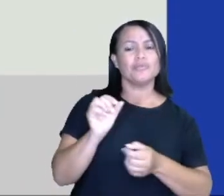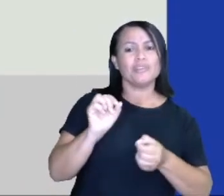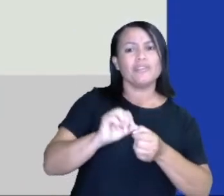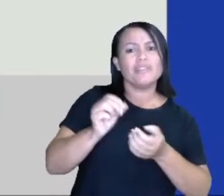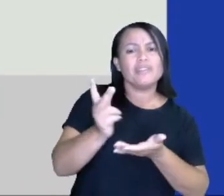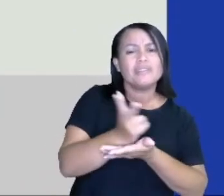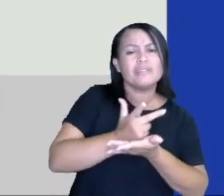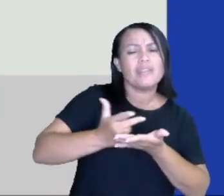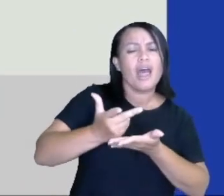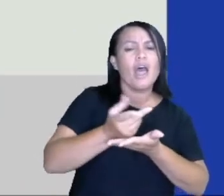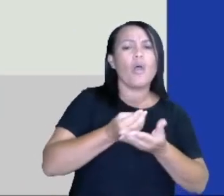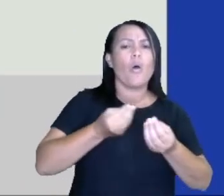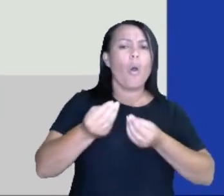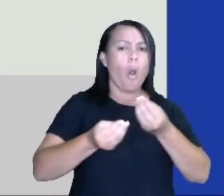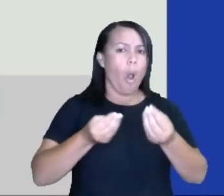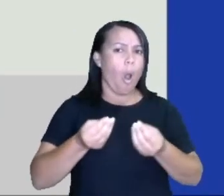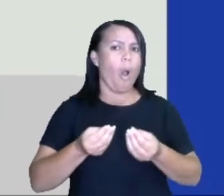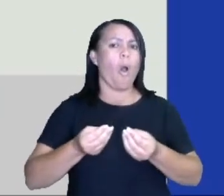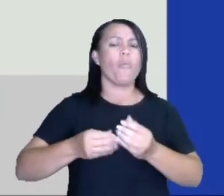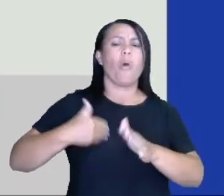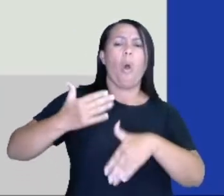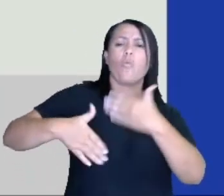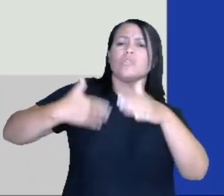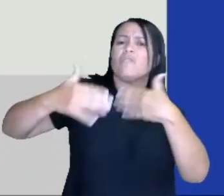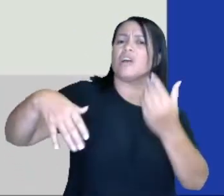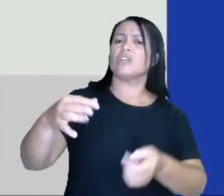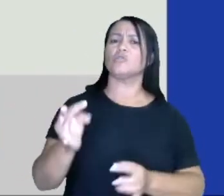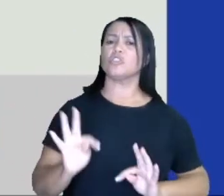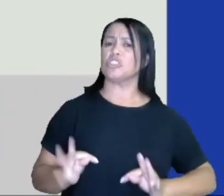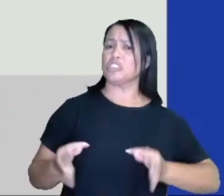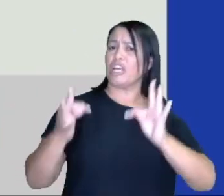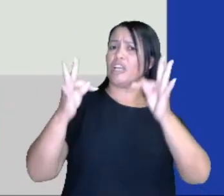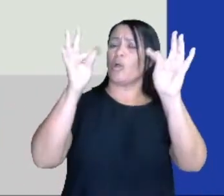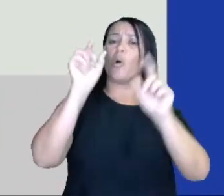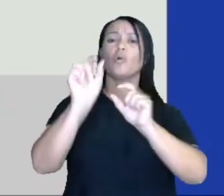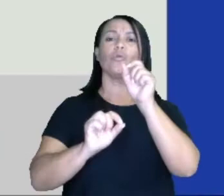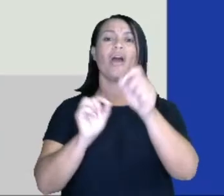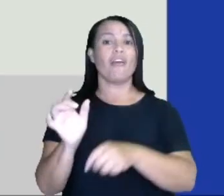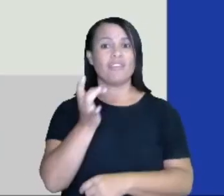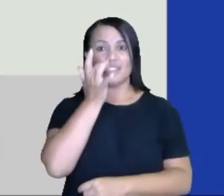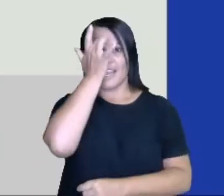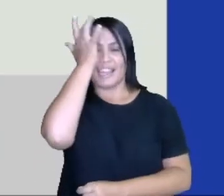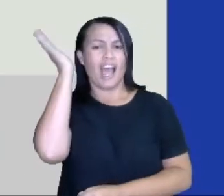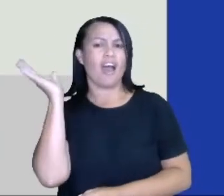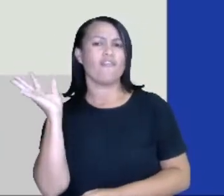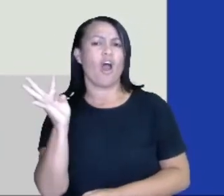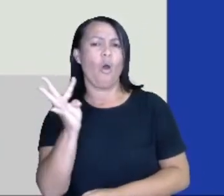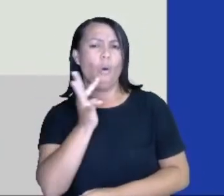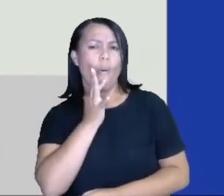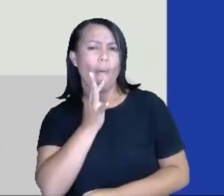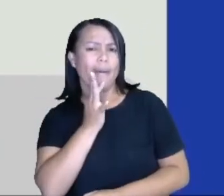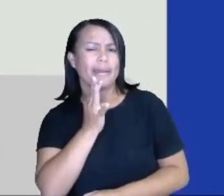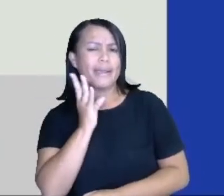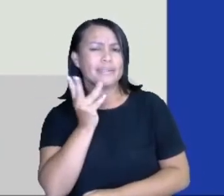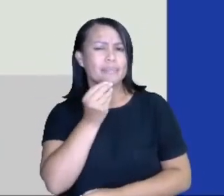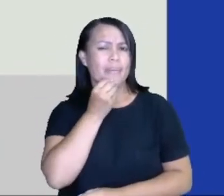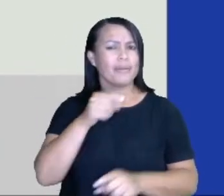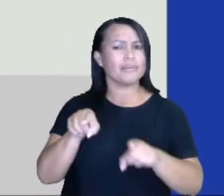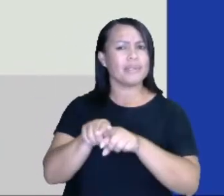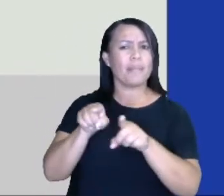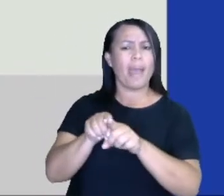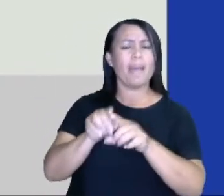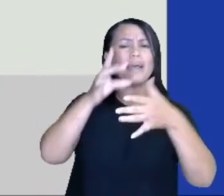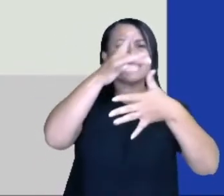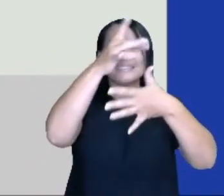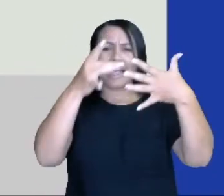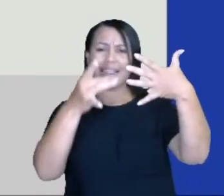Dessa forma, à medida que os avanços tecnológicos possibilitavam um conhecimento mais detalhado do espaço e os